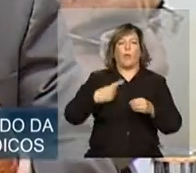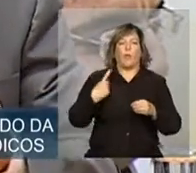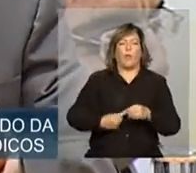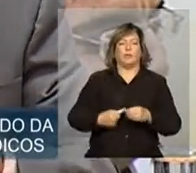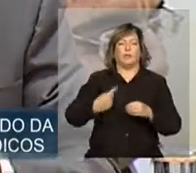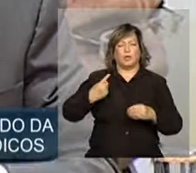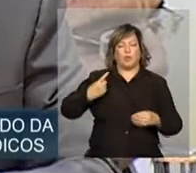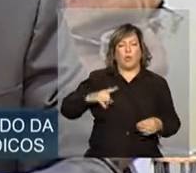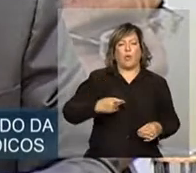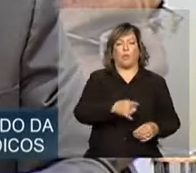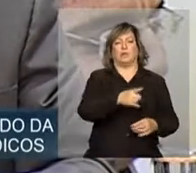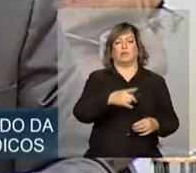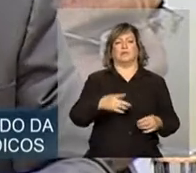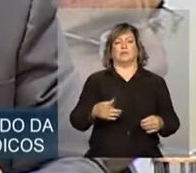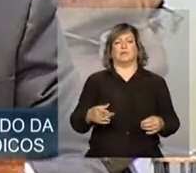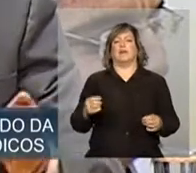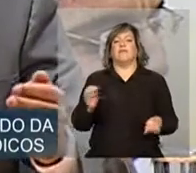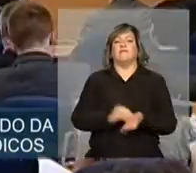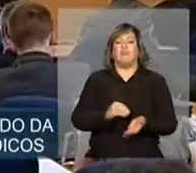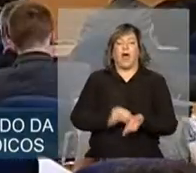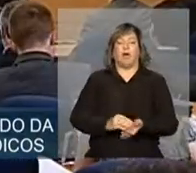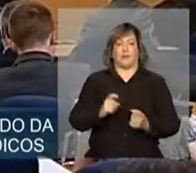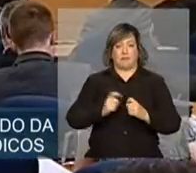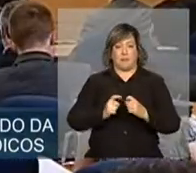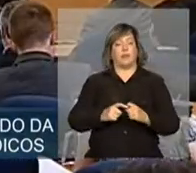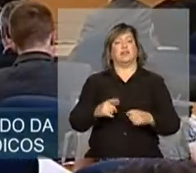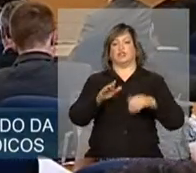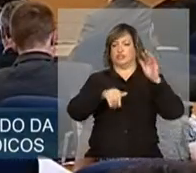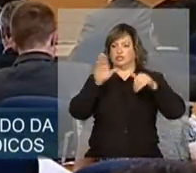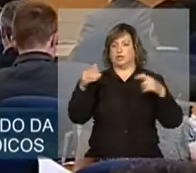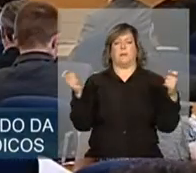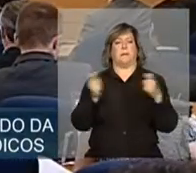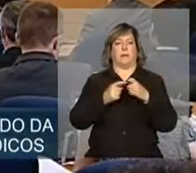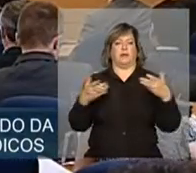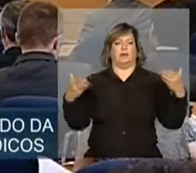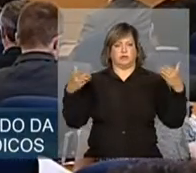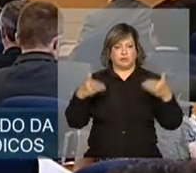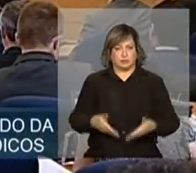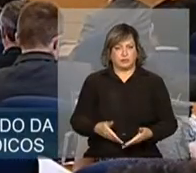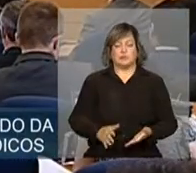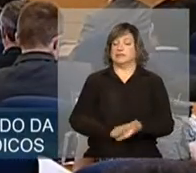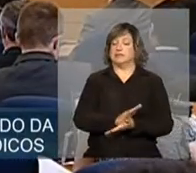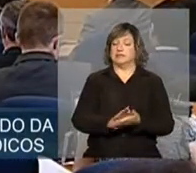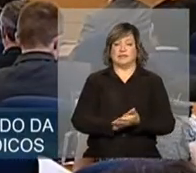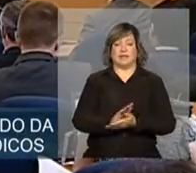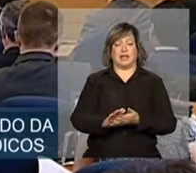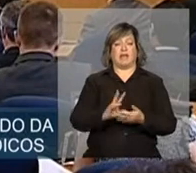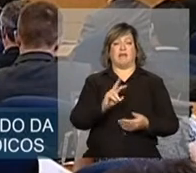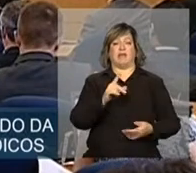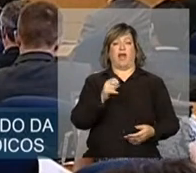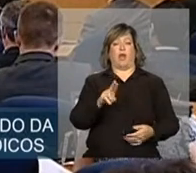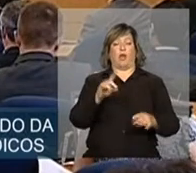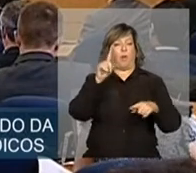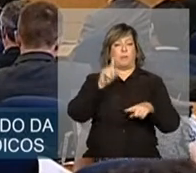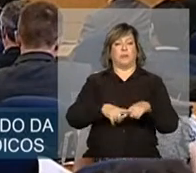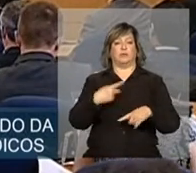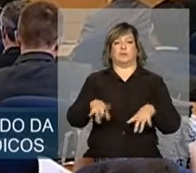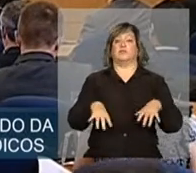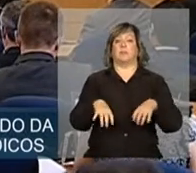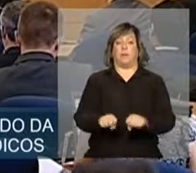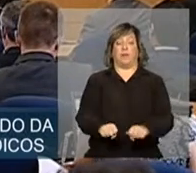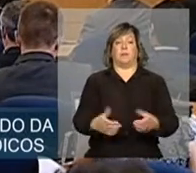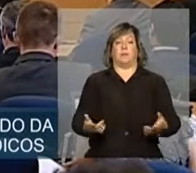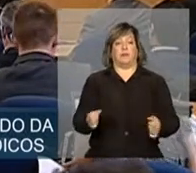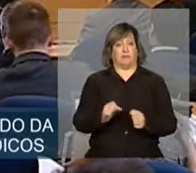áreas de maior carência profissional atrai o profissional médico sem validação completa do seu diploma